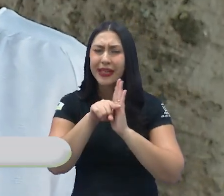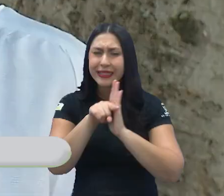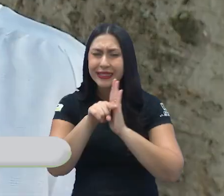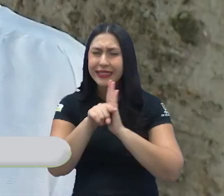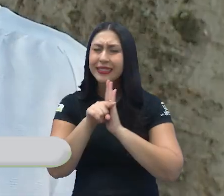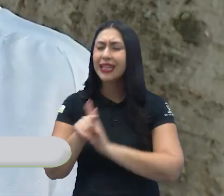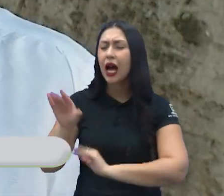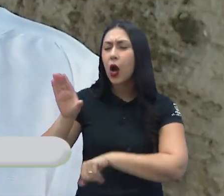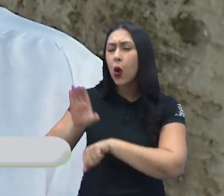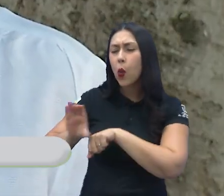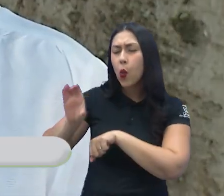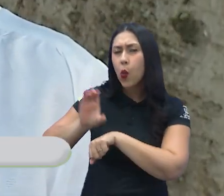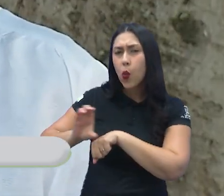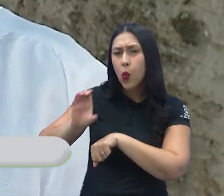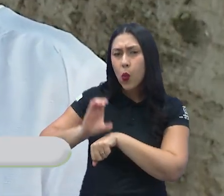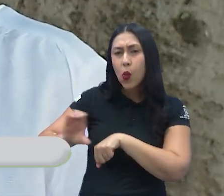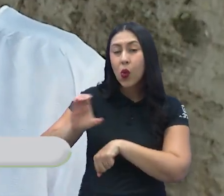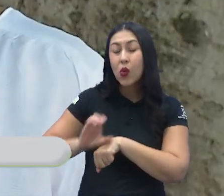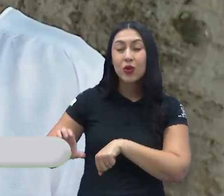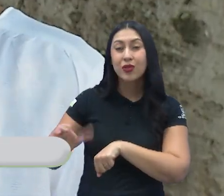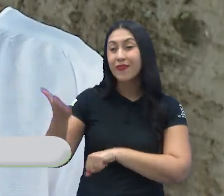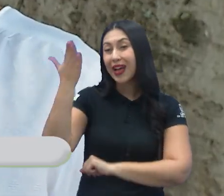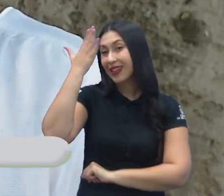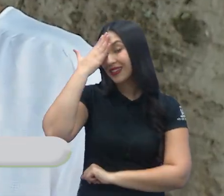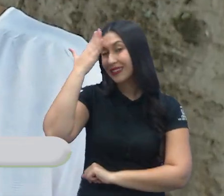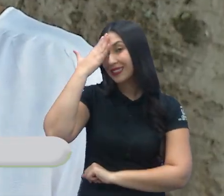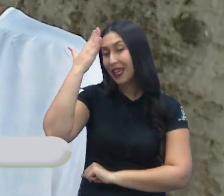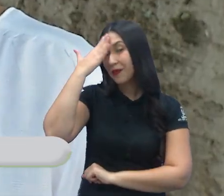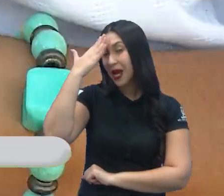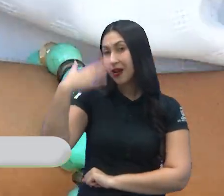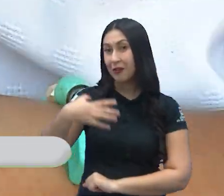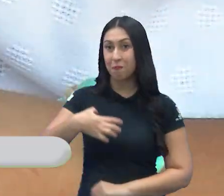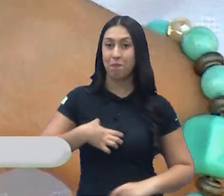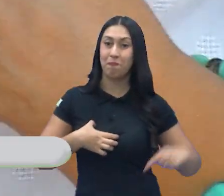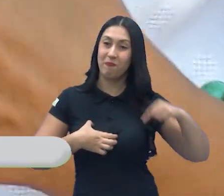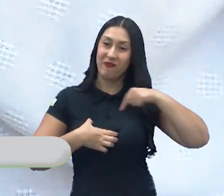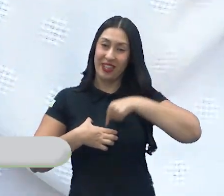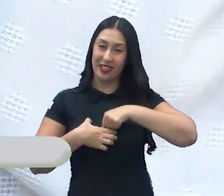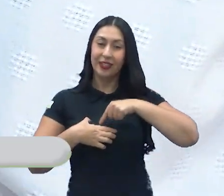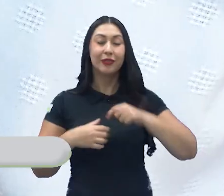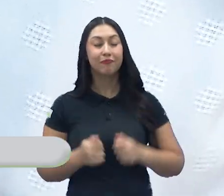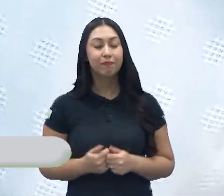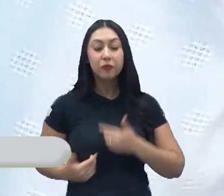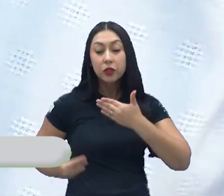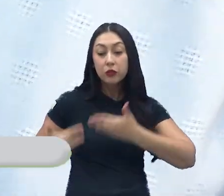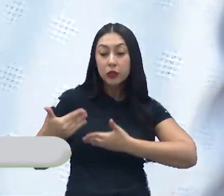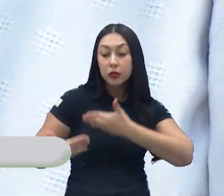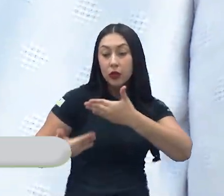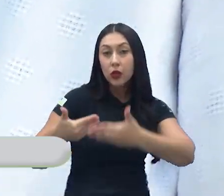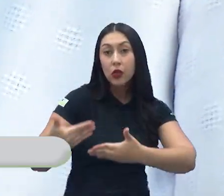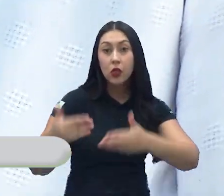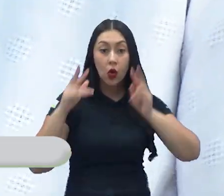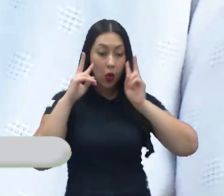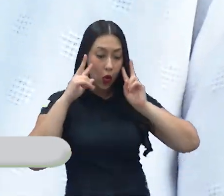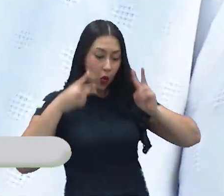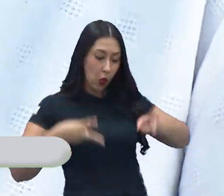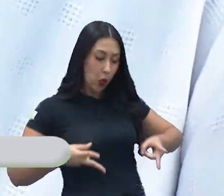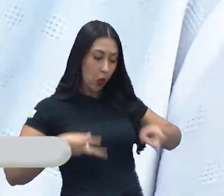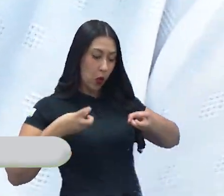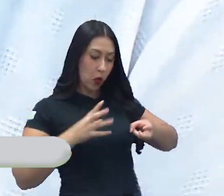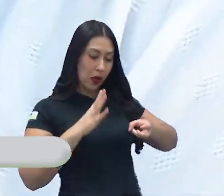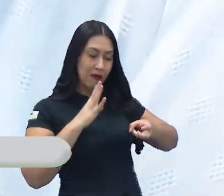cursos através para poder saber a respeito dos temperamentos, né? Nesse processo de autoconhecimento, a